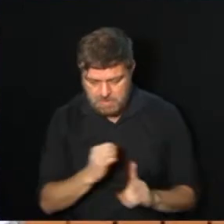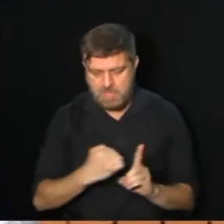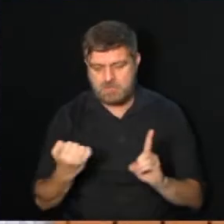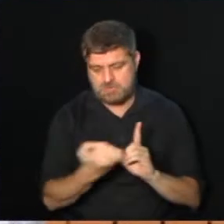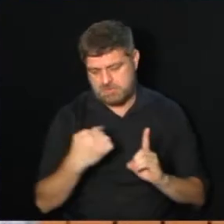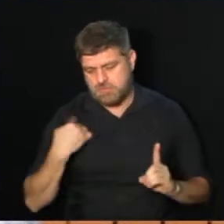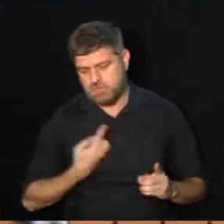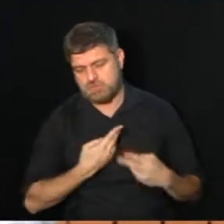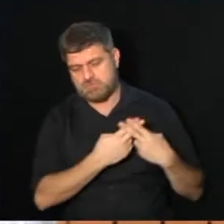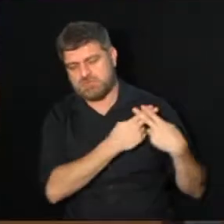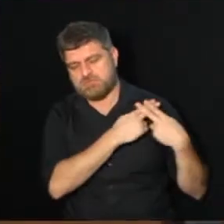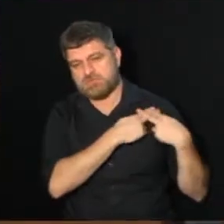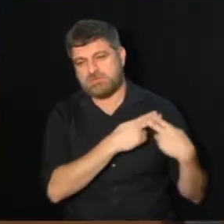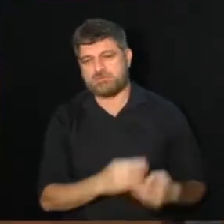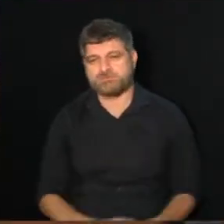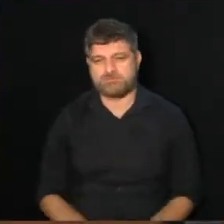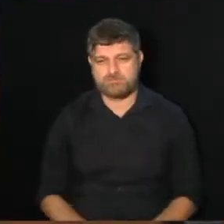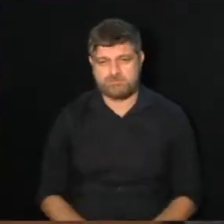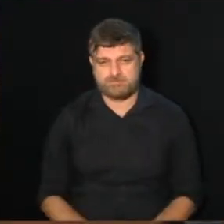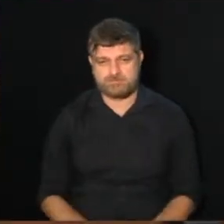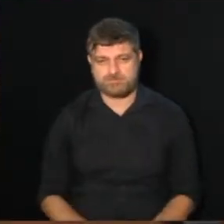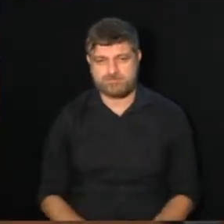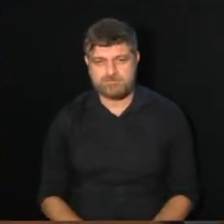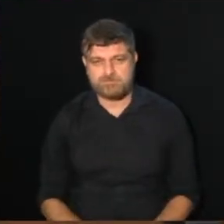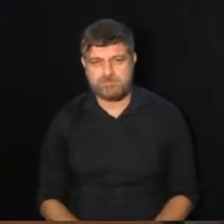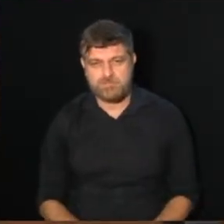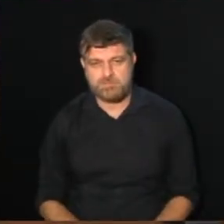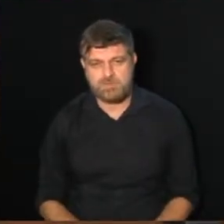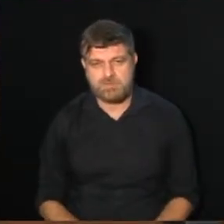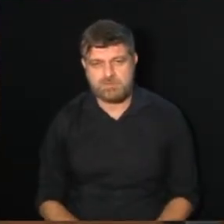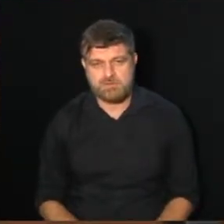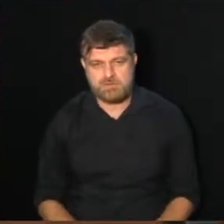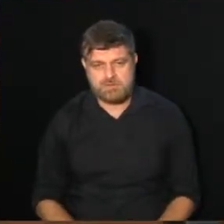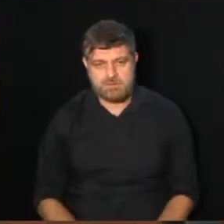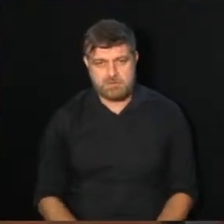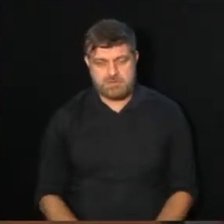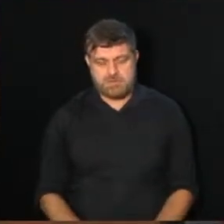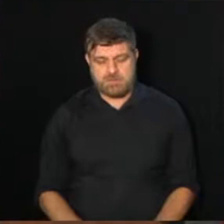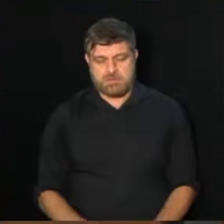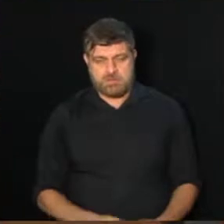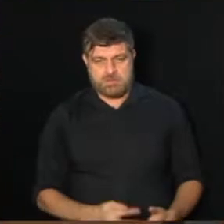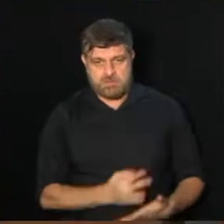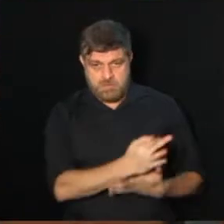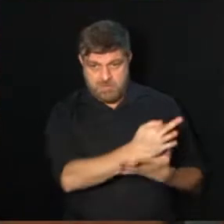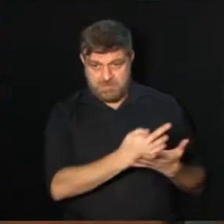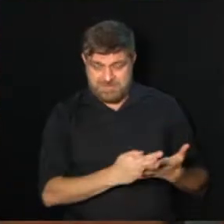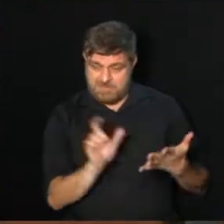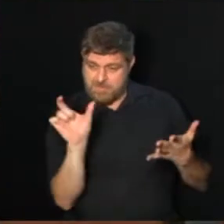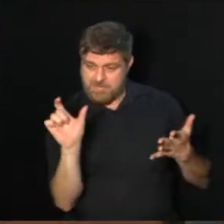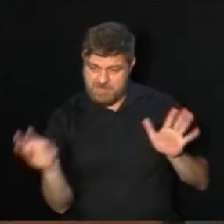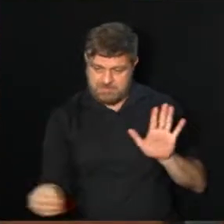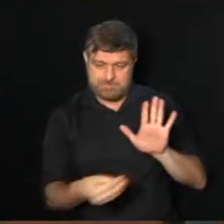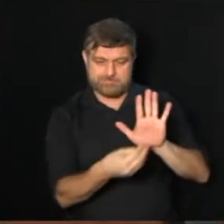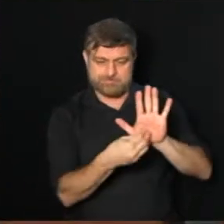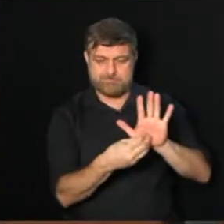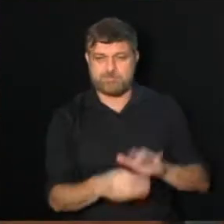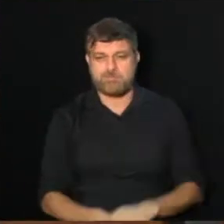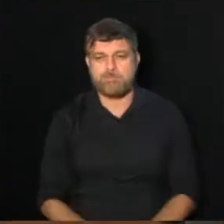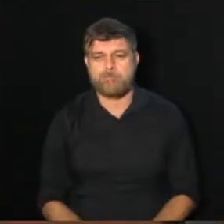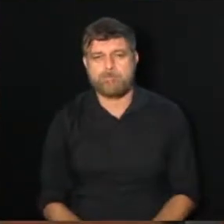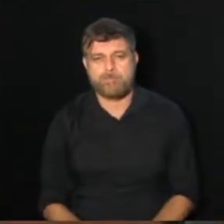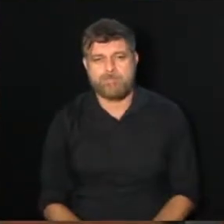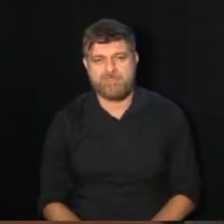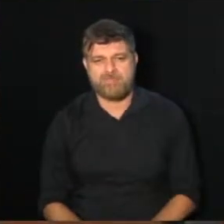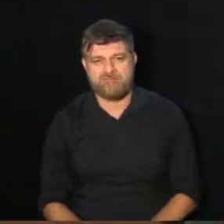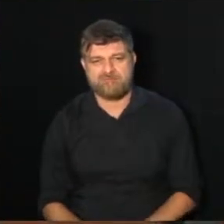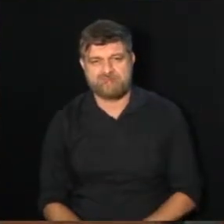ao vereador Luiz Carlos Rossini pela célere medida aí de tentar agilizar, então, uma demanda apresentada.